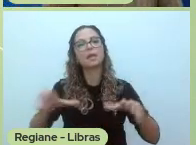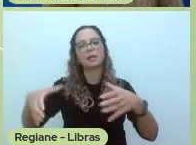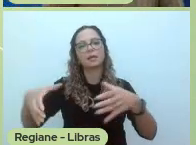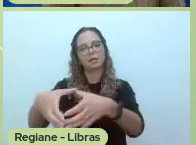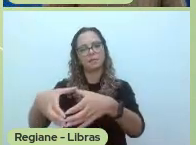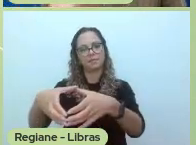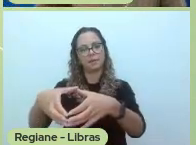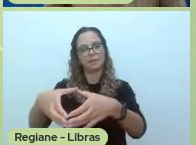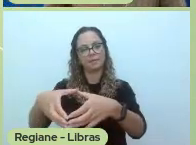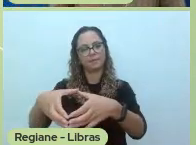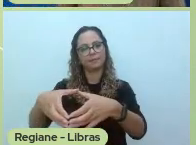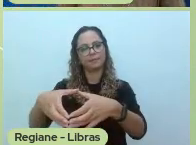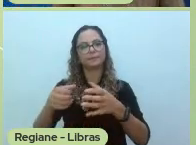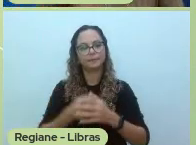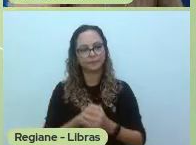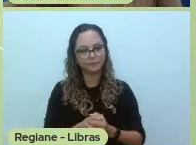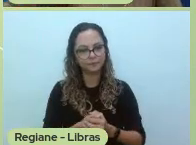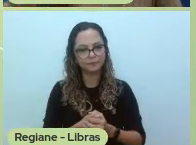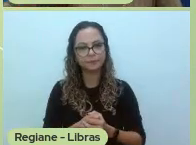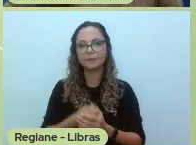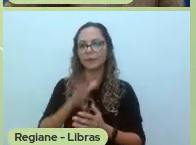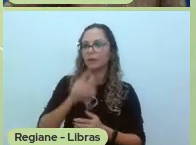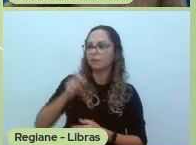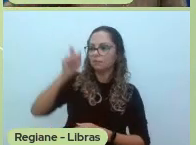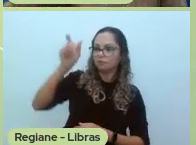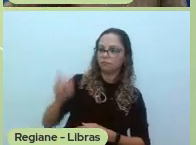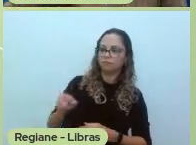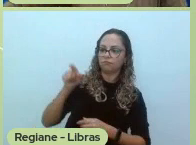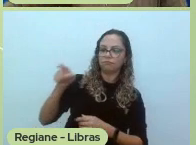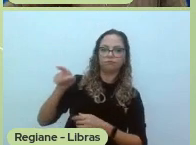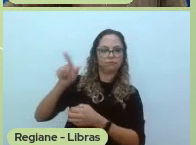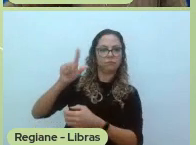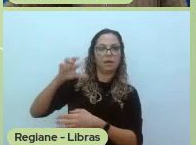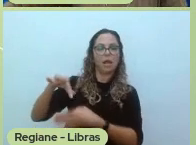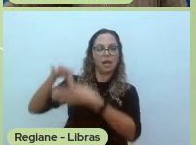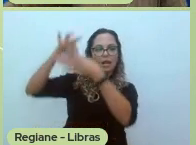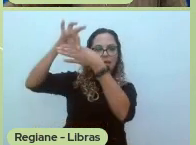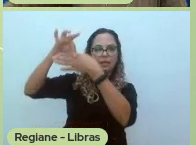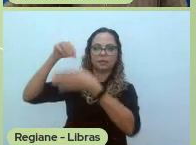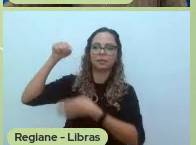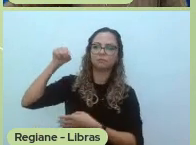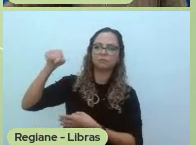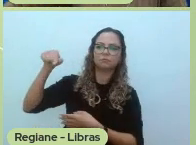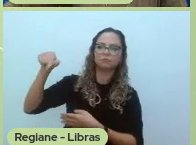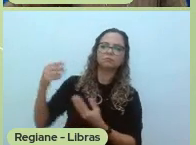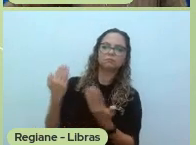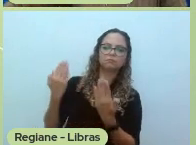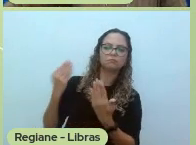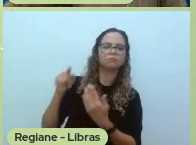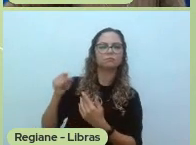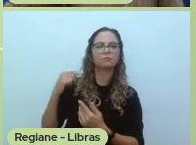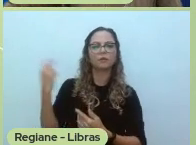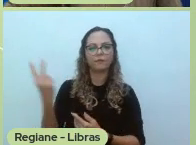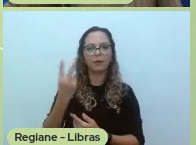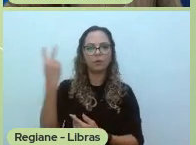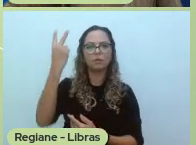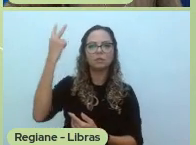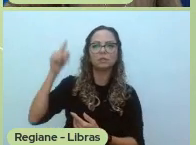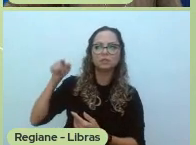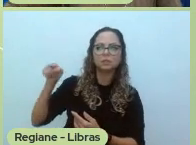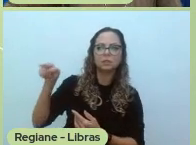direto na remuneração, mas é sim na forma como ela está sendo valorizada e considerada um executivo